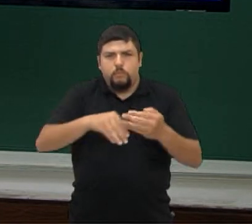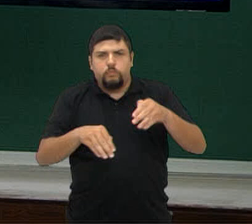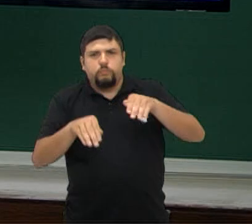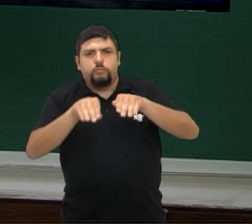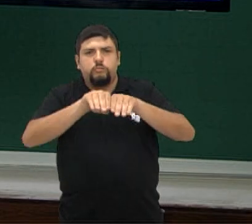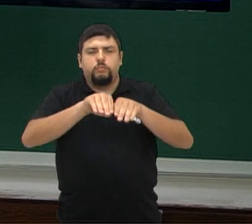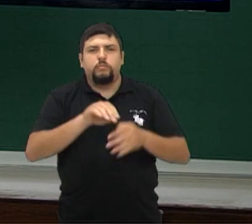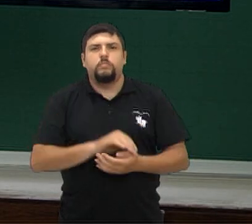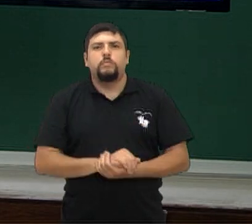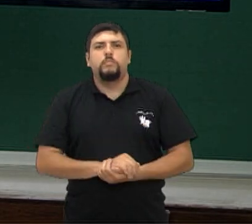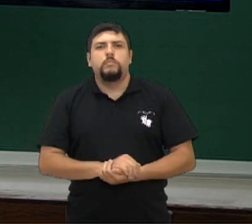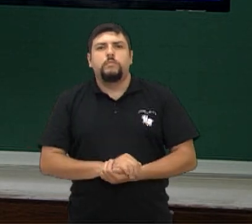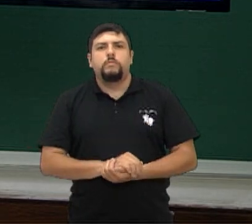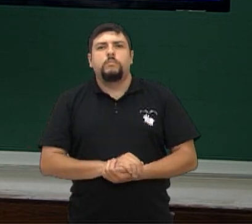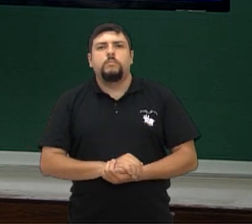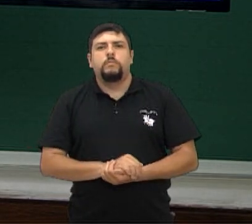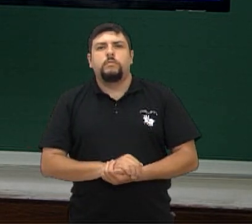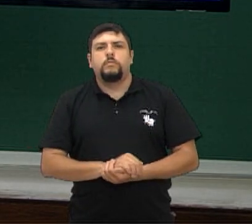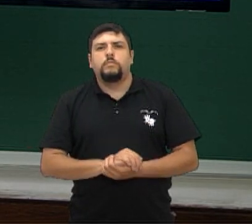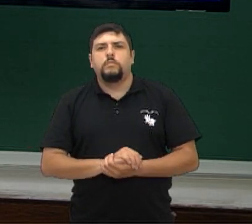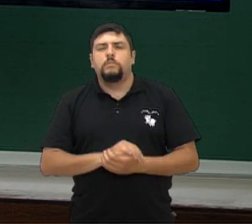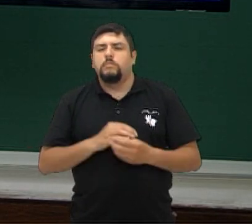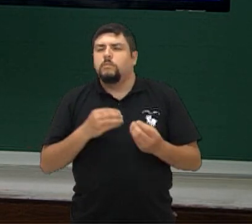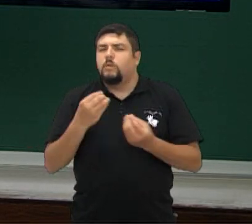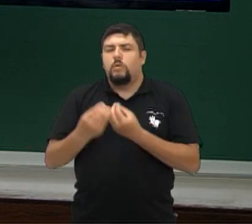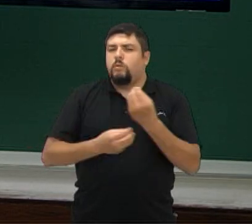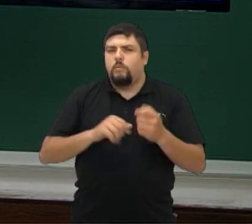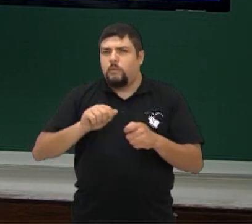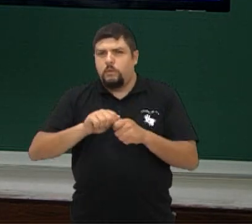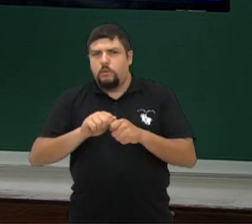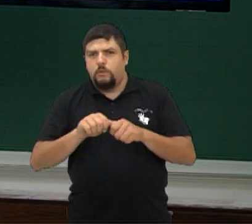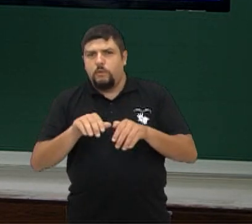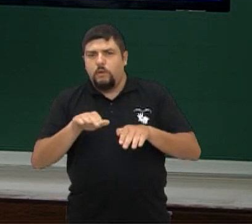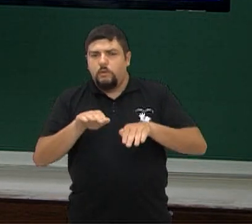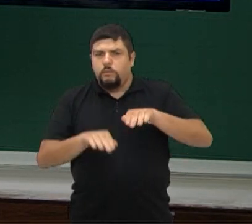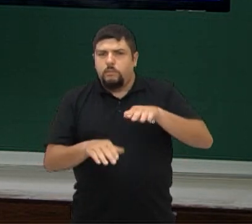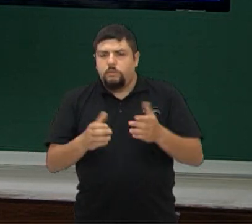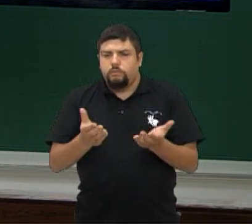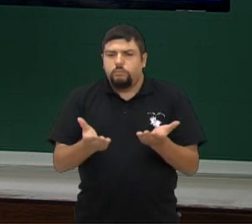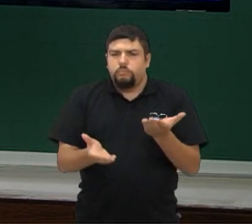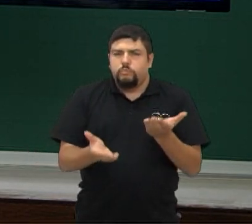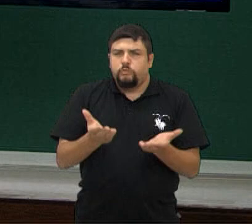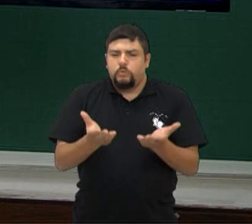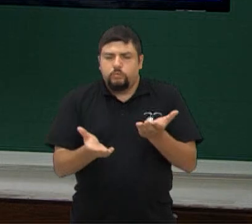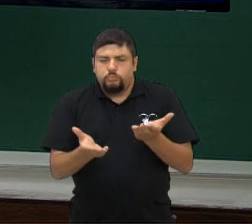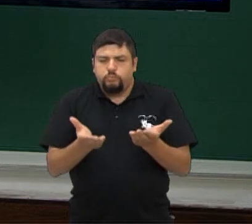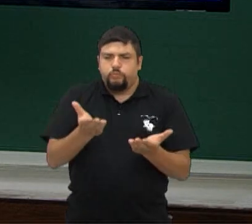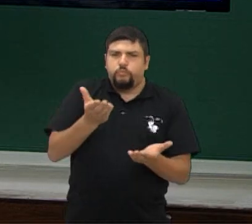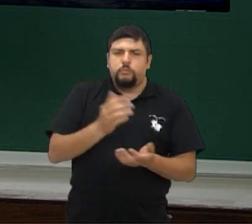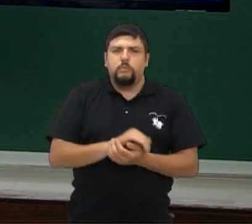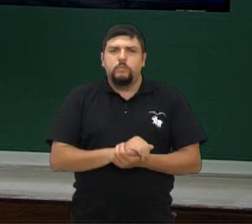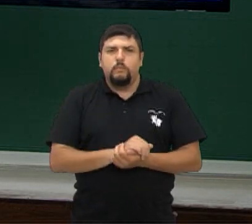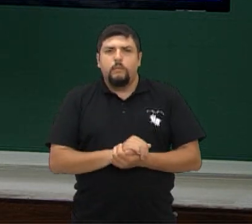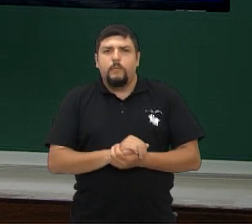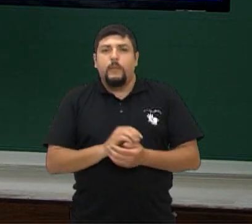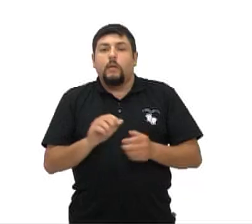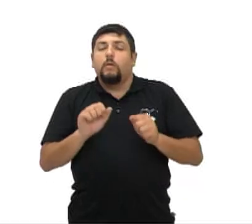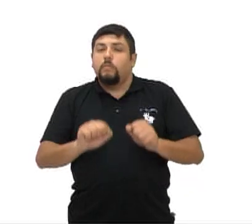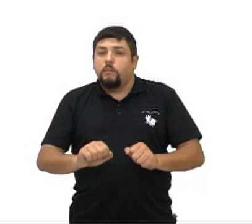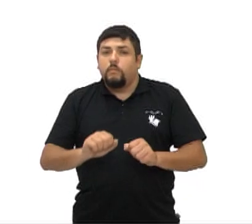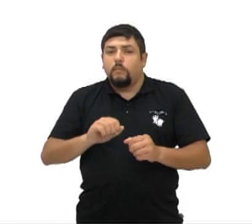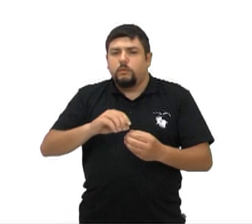reversíveis. Como que a gente faz, então, para deslocar o equilíbrio? Podemos mexer em fatores